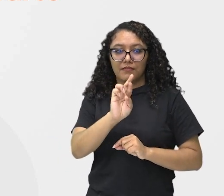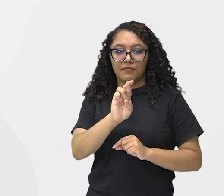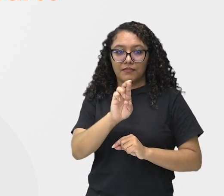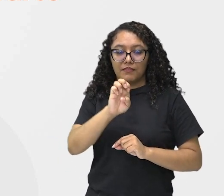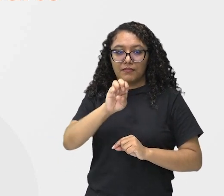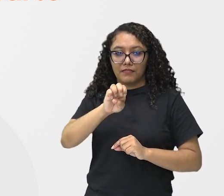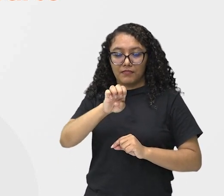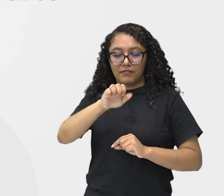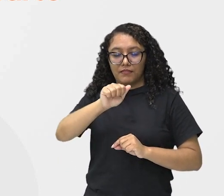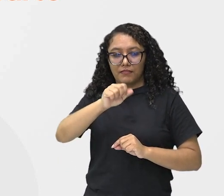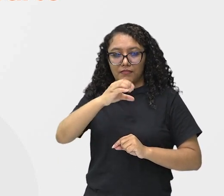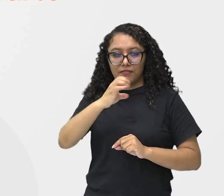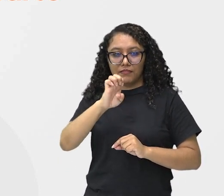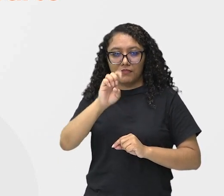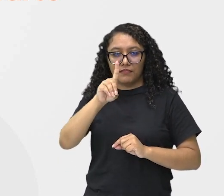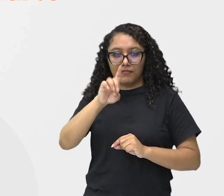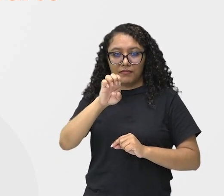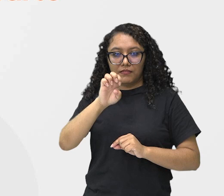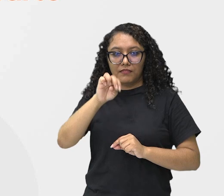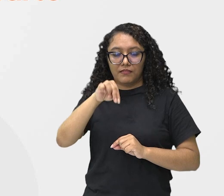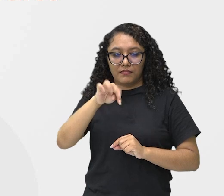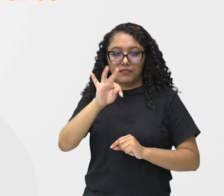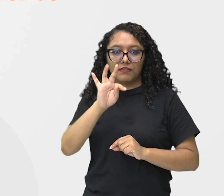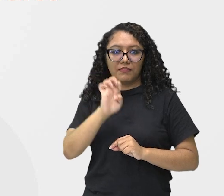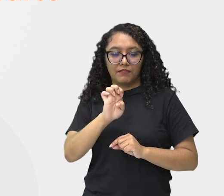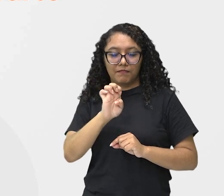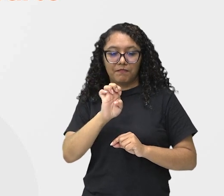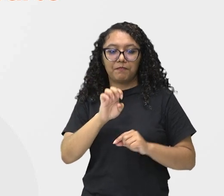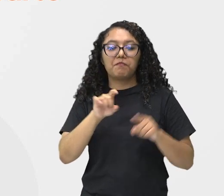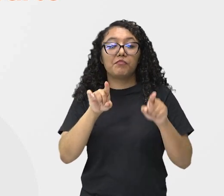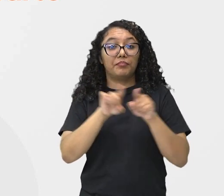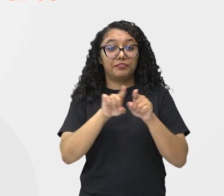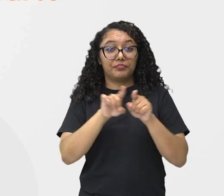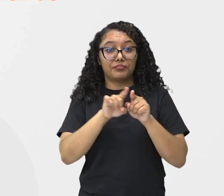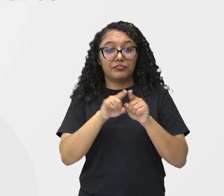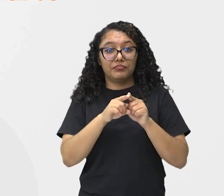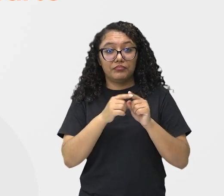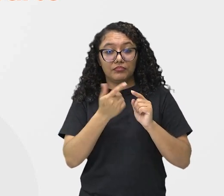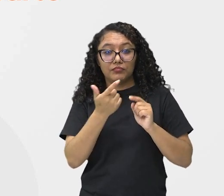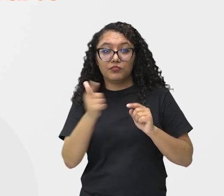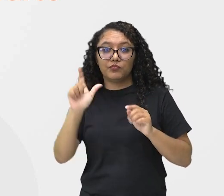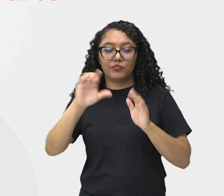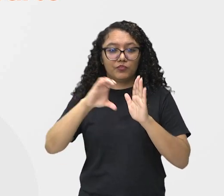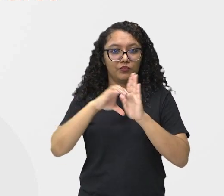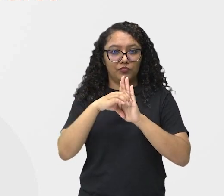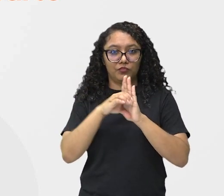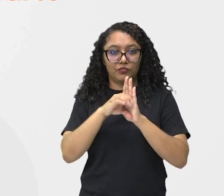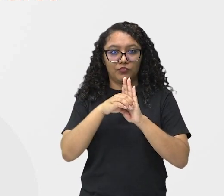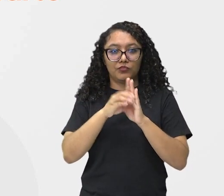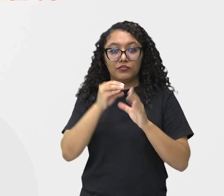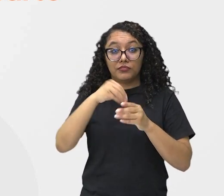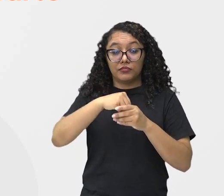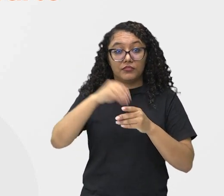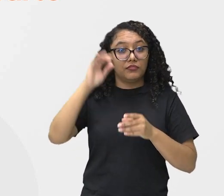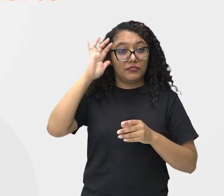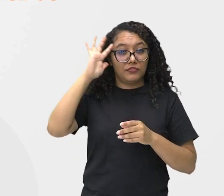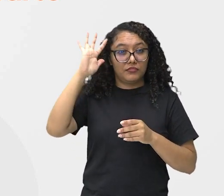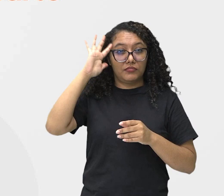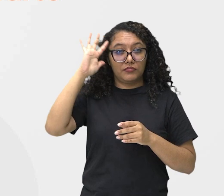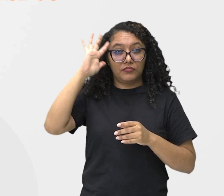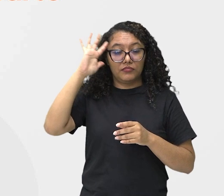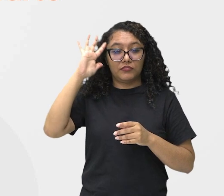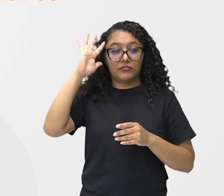E aí nós trouxemos para vocês aqui também este conceito dentro da